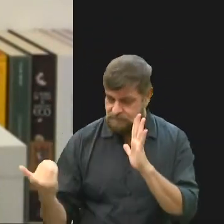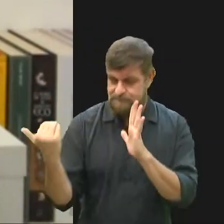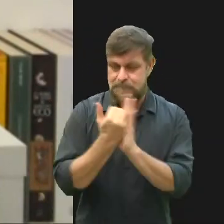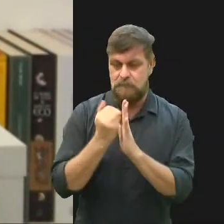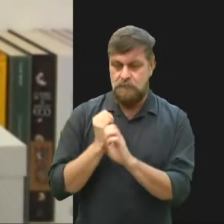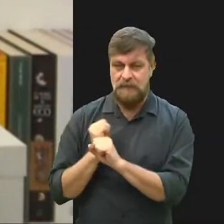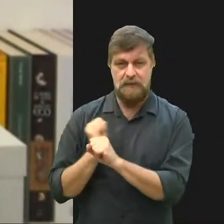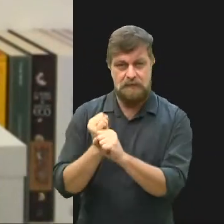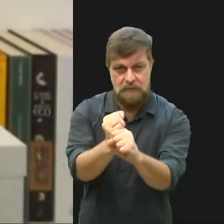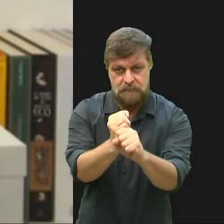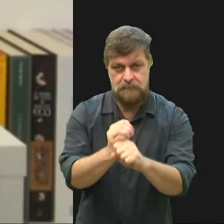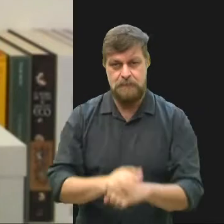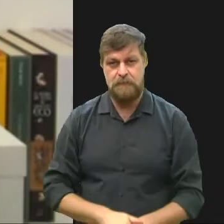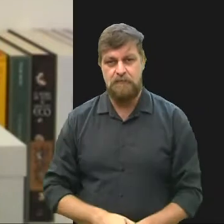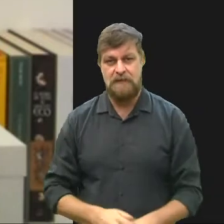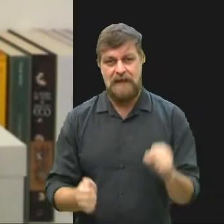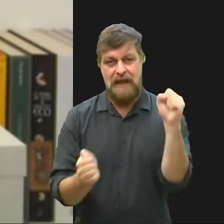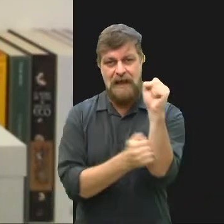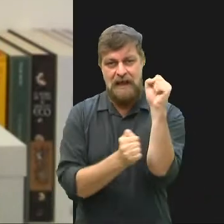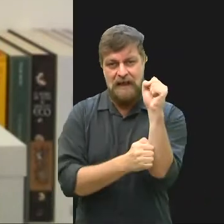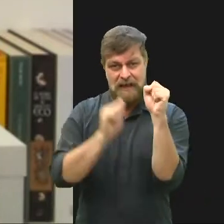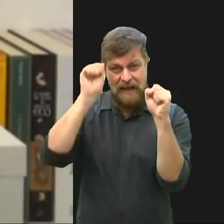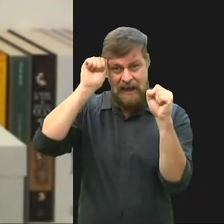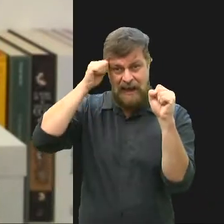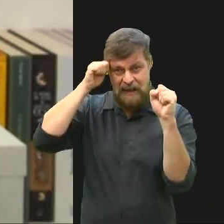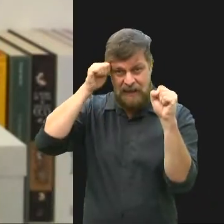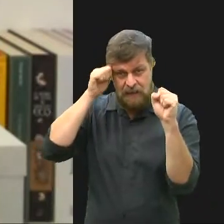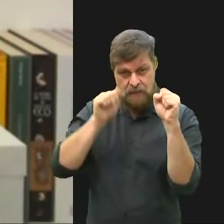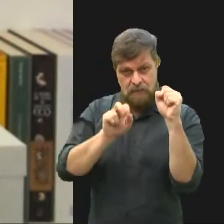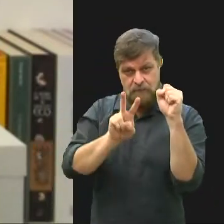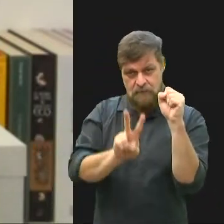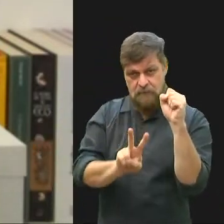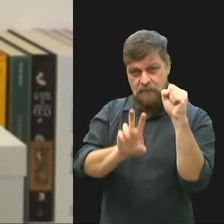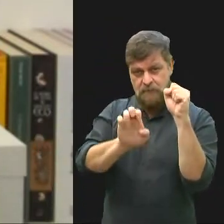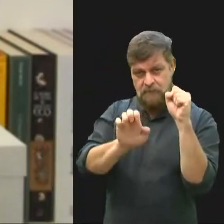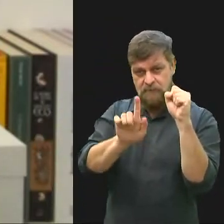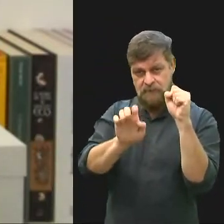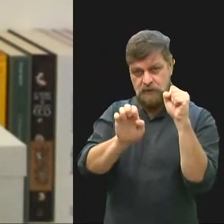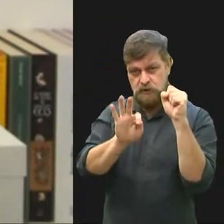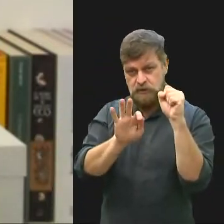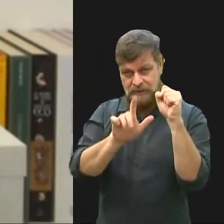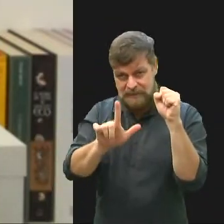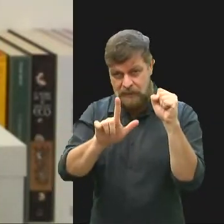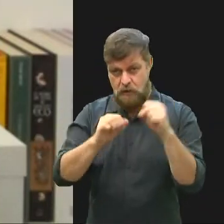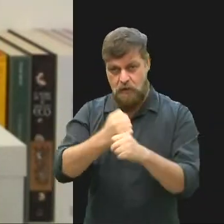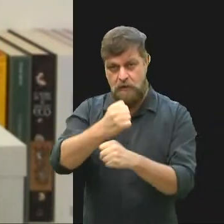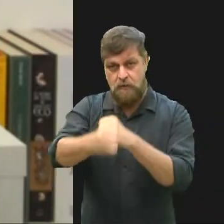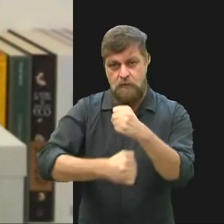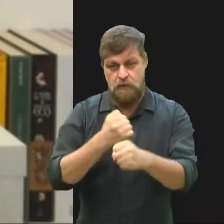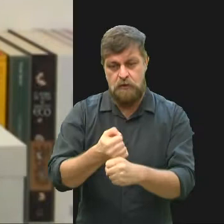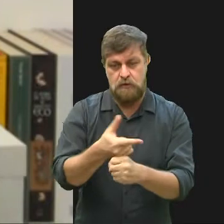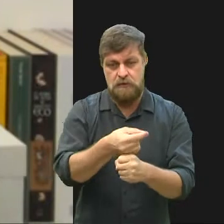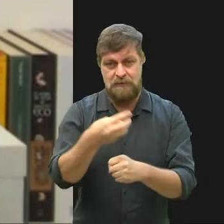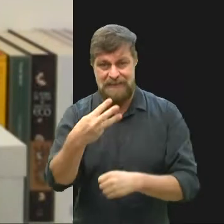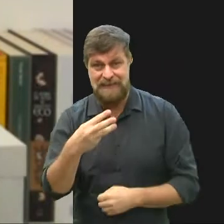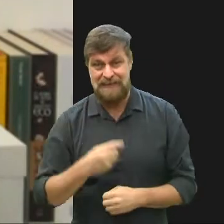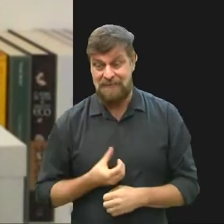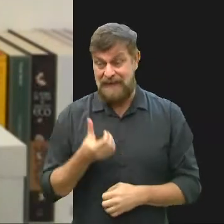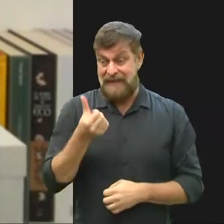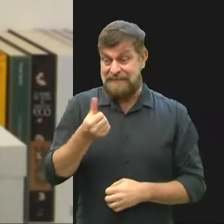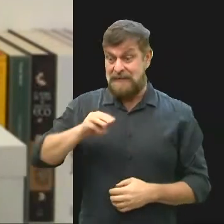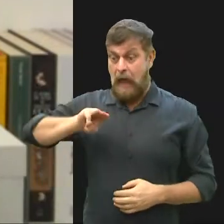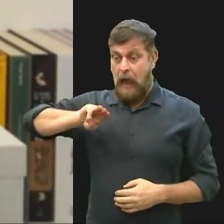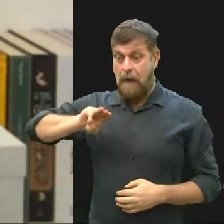ao ano. E para o carvão vegetal, a expectativa de consumo para o ano de 2030 será de 6 milhões de